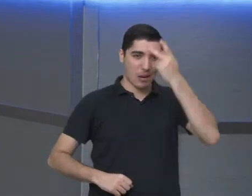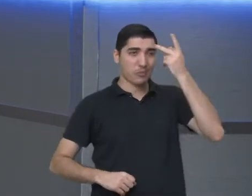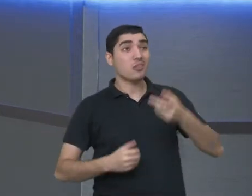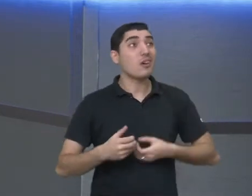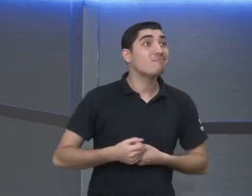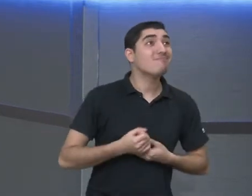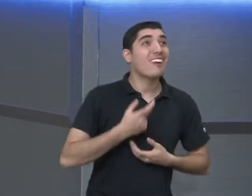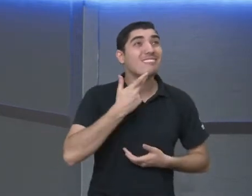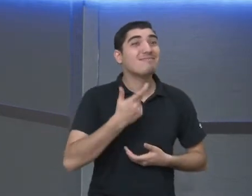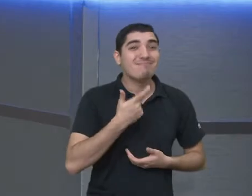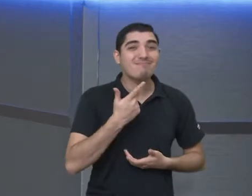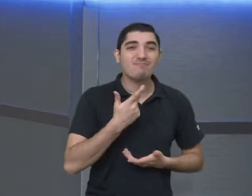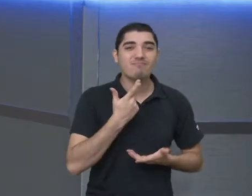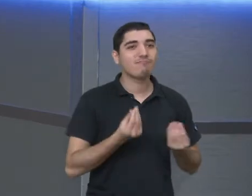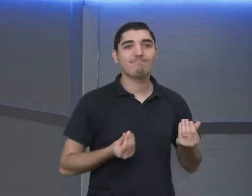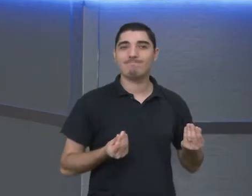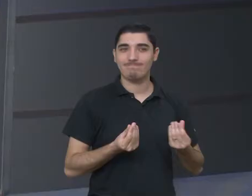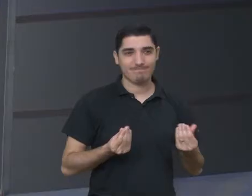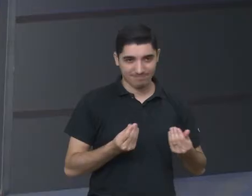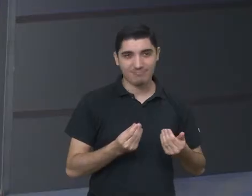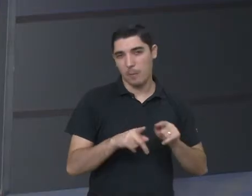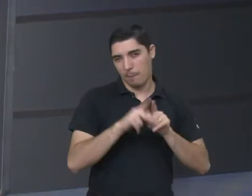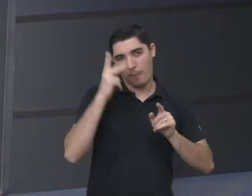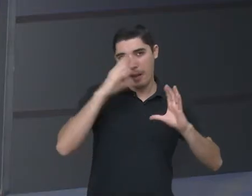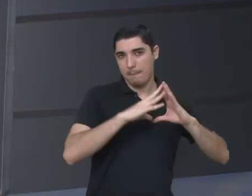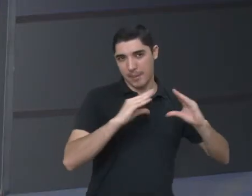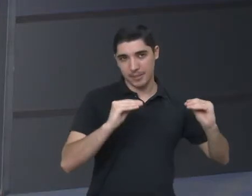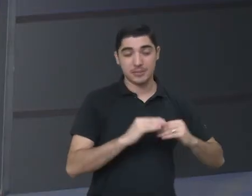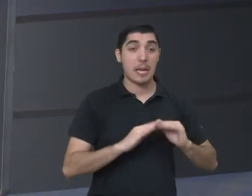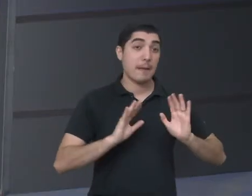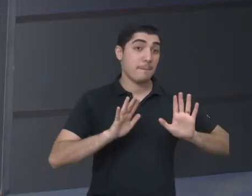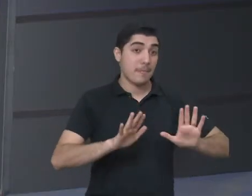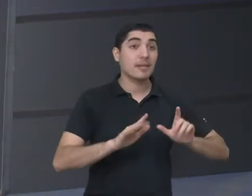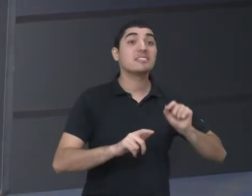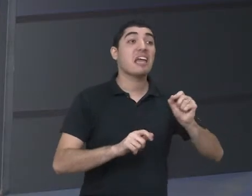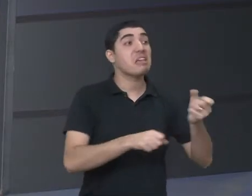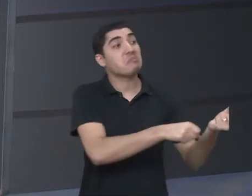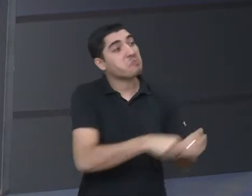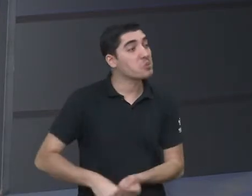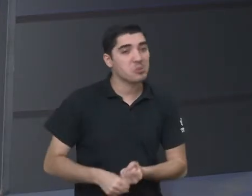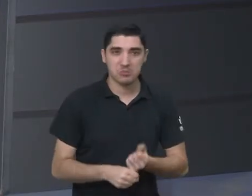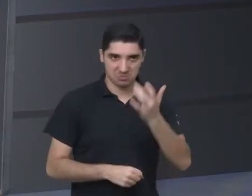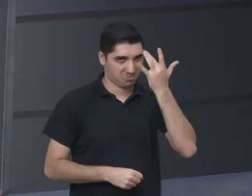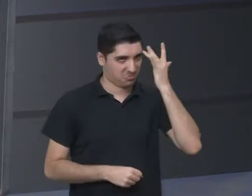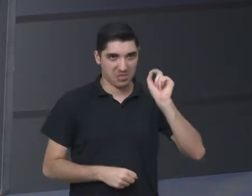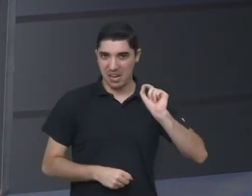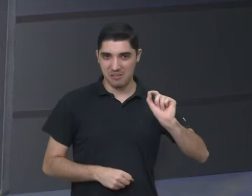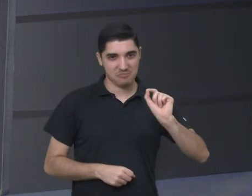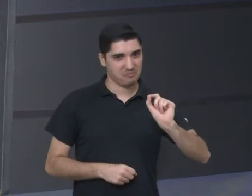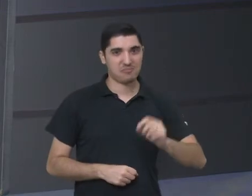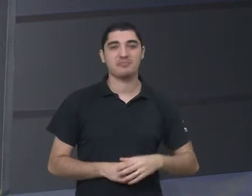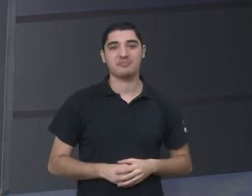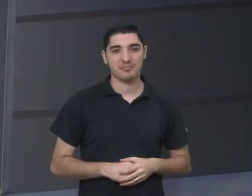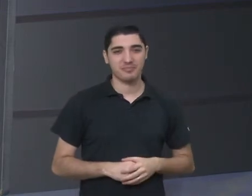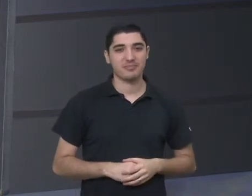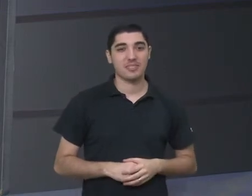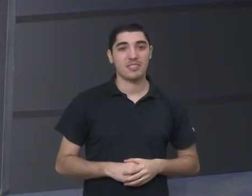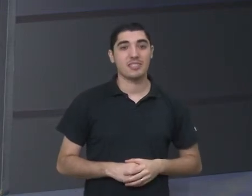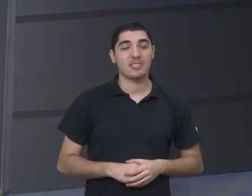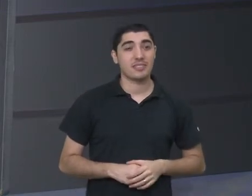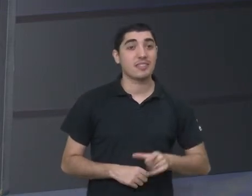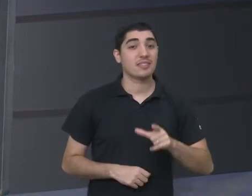e estava o Papa num carro aberto acenando para o povo. Ele passou até bem próximo do público,